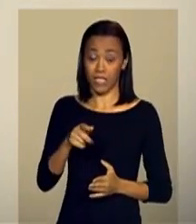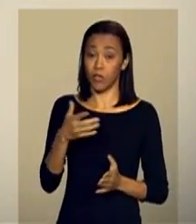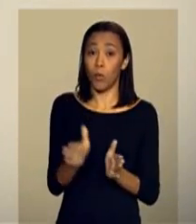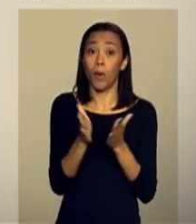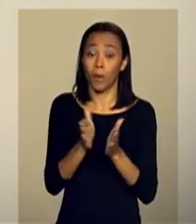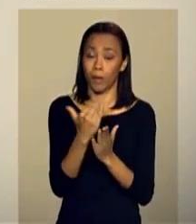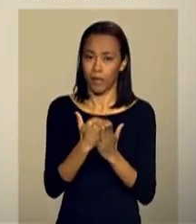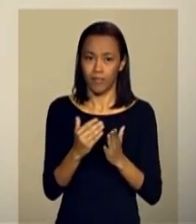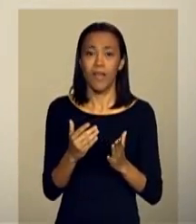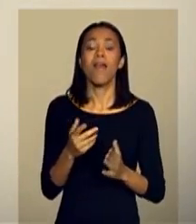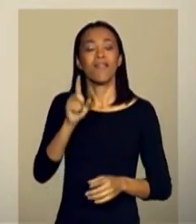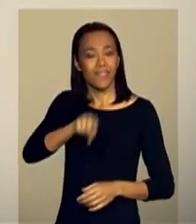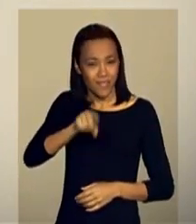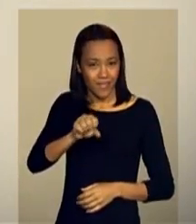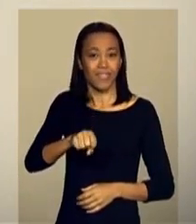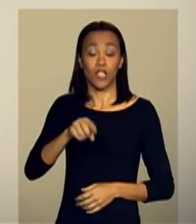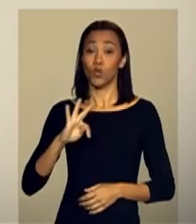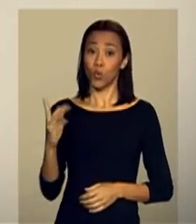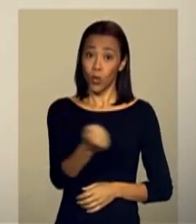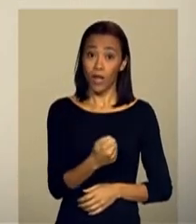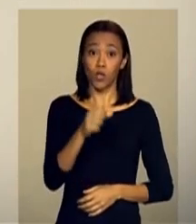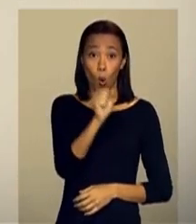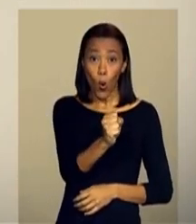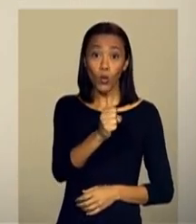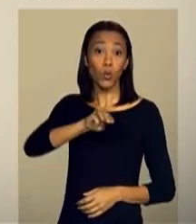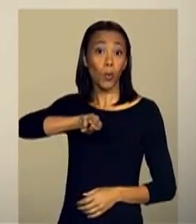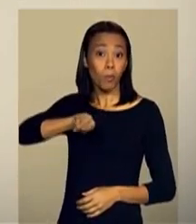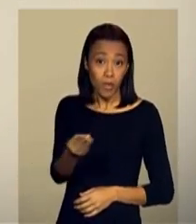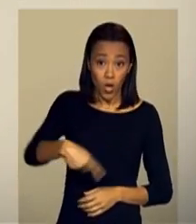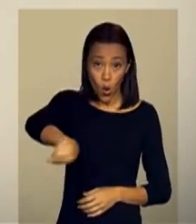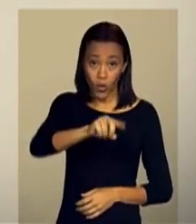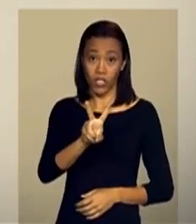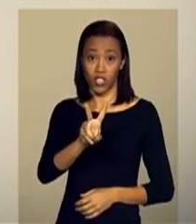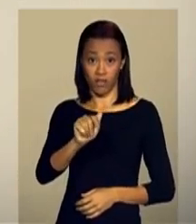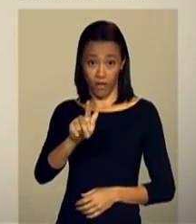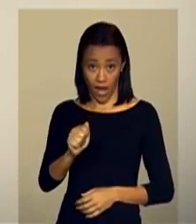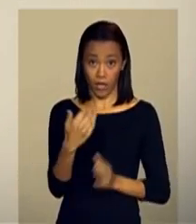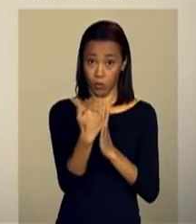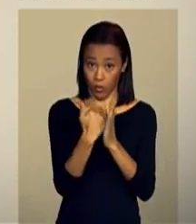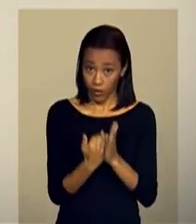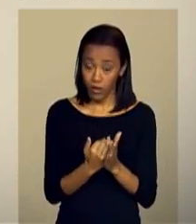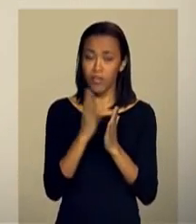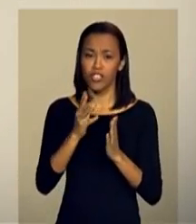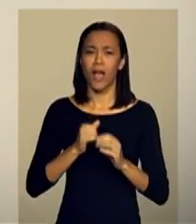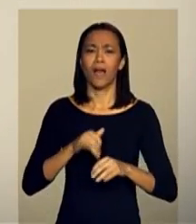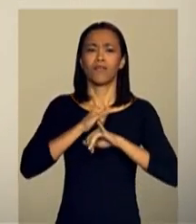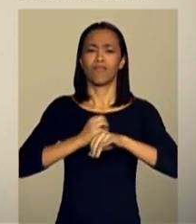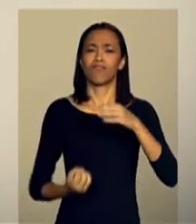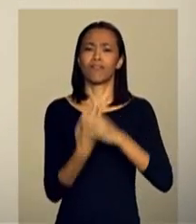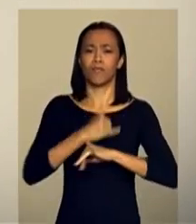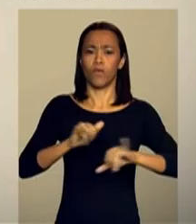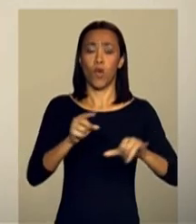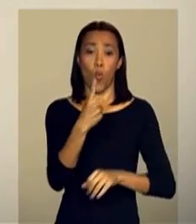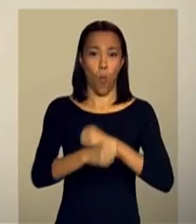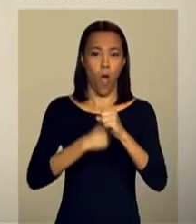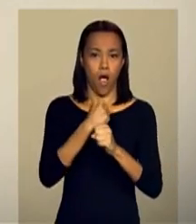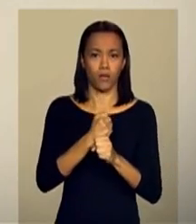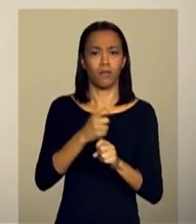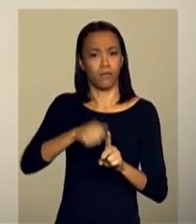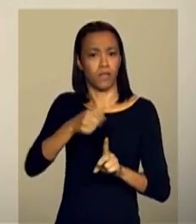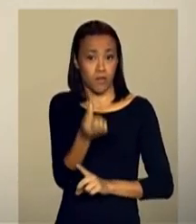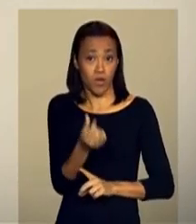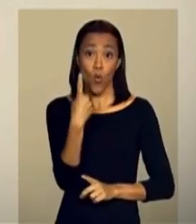É isso mesmo, Luciano. Do total de 8 milhões de vagas do Pronatec que nós lançamos há um ano e meio, 1 milhão nós